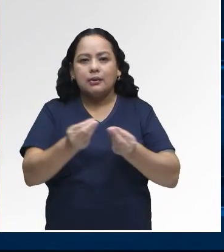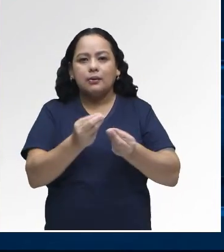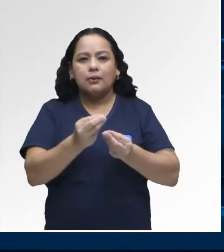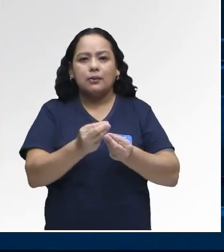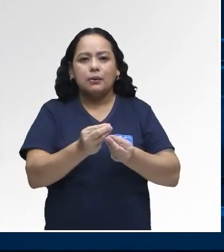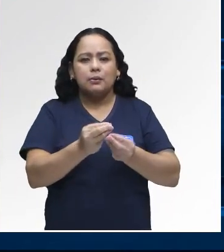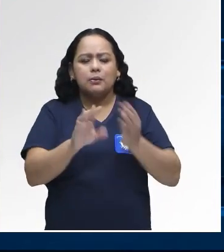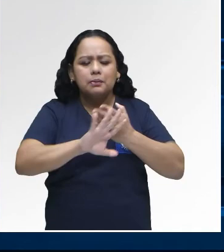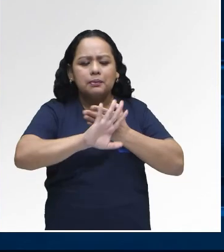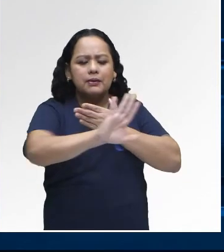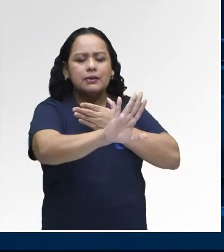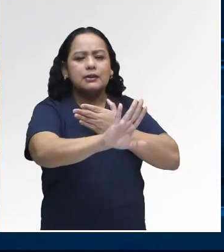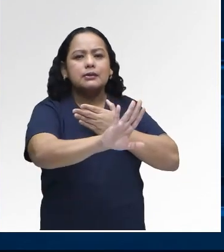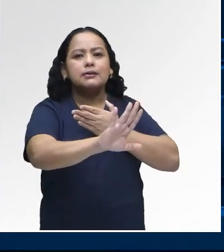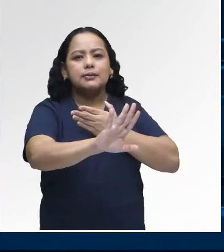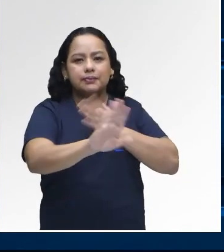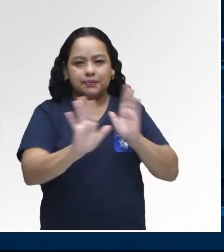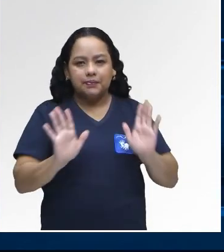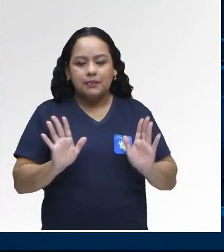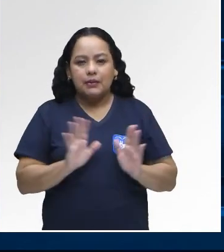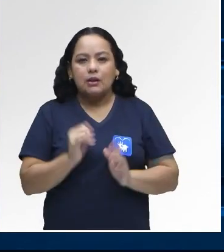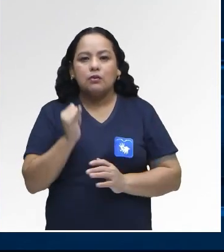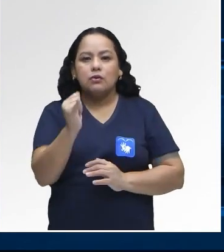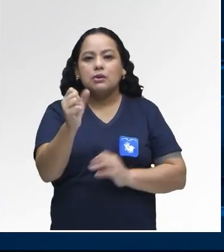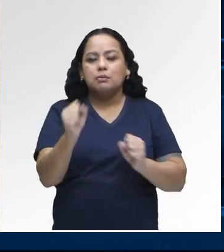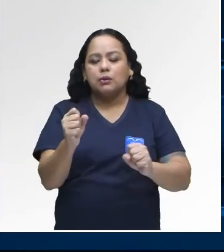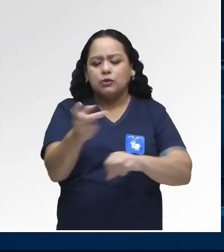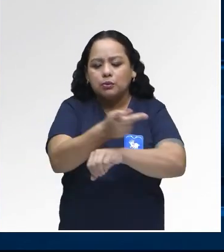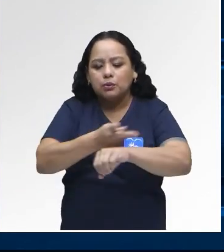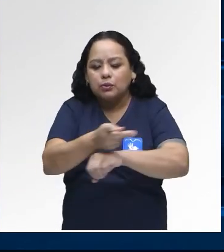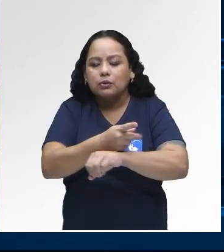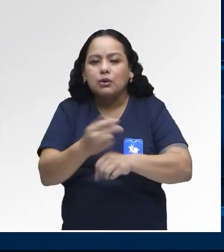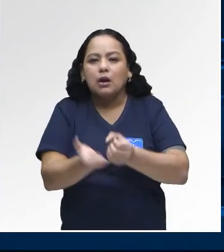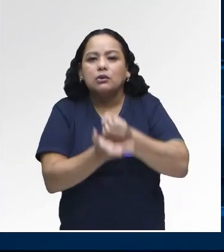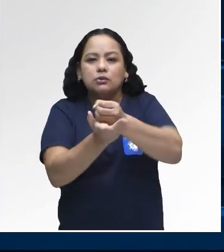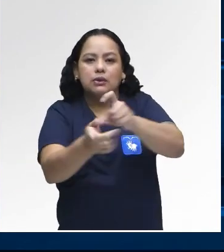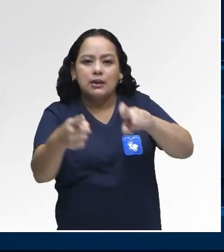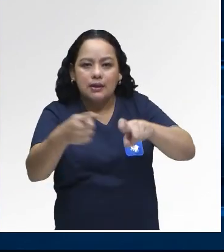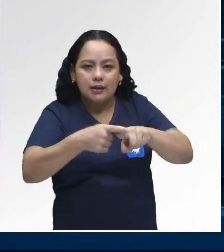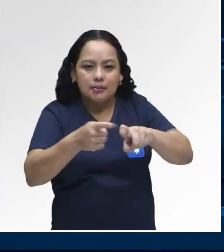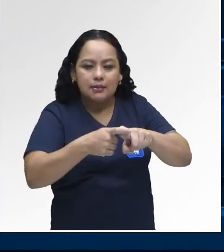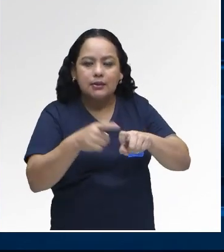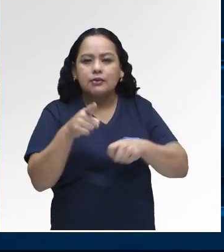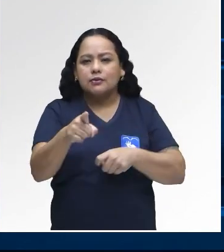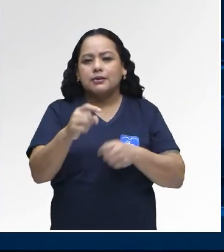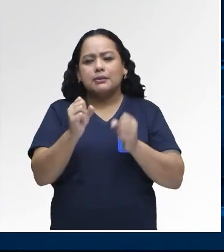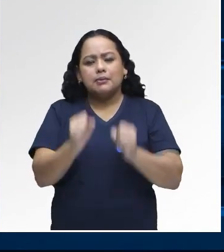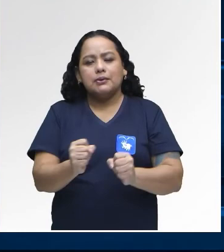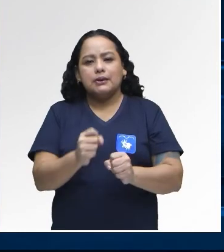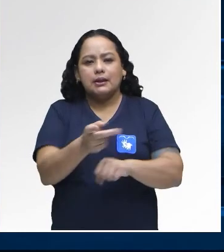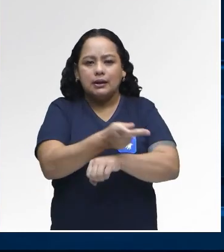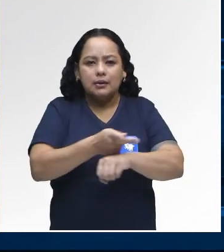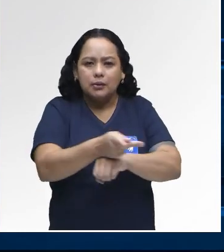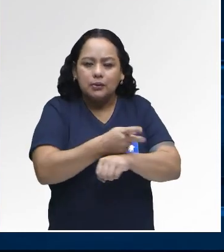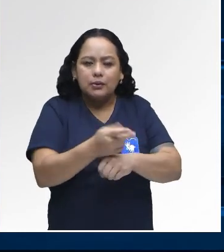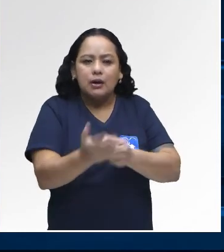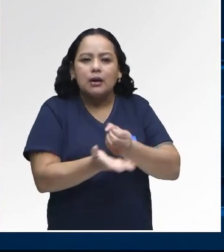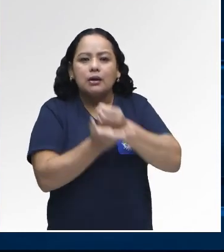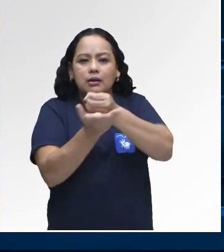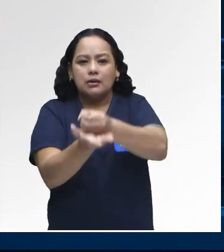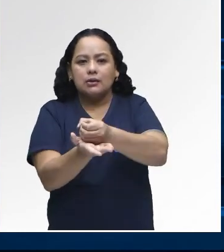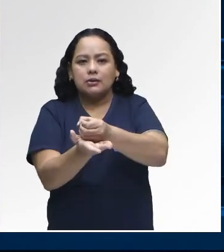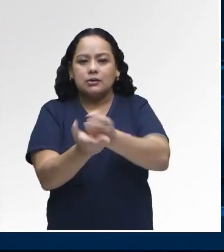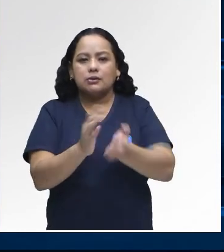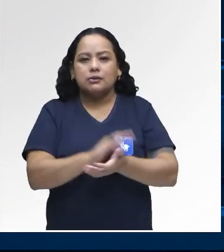sair dessa, né? Então, você pode buscar a ajuda de um médico ou você pode buscar a ajuda de um daqueles